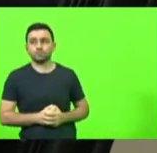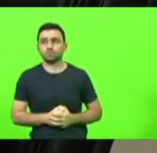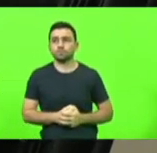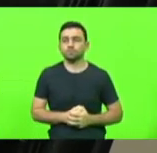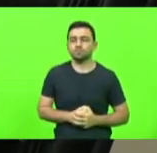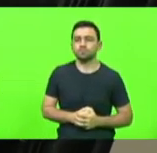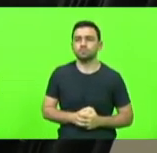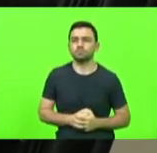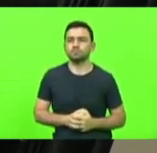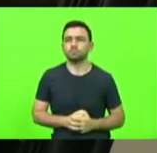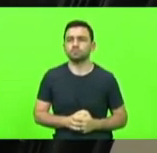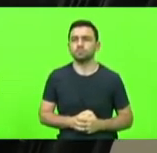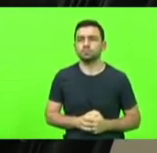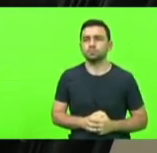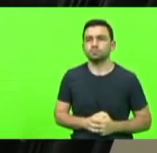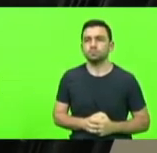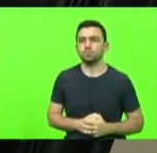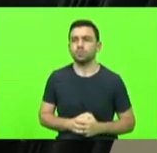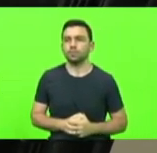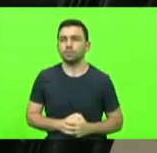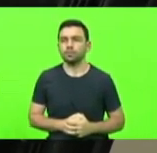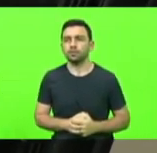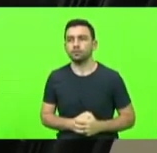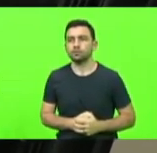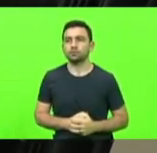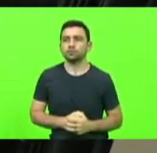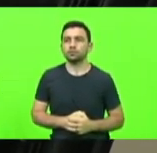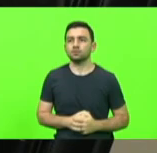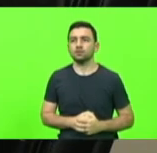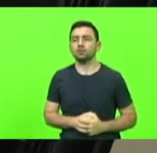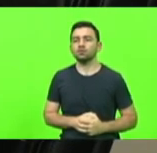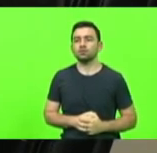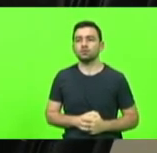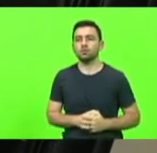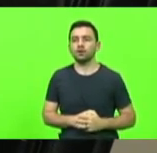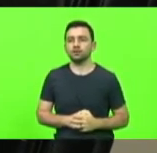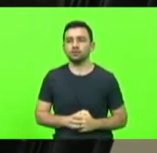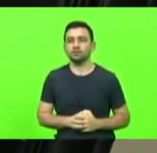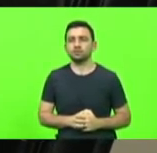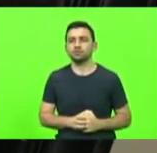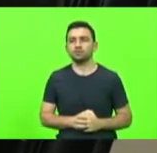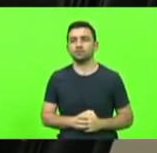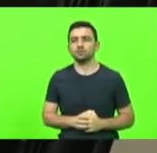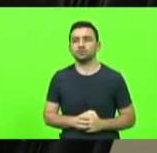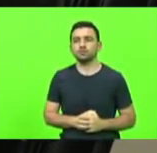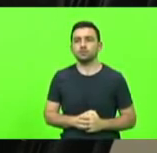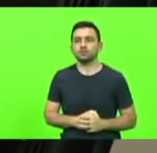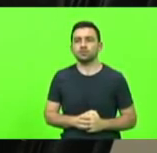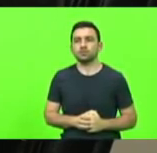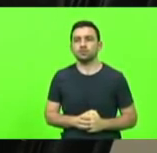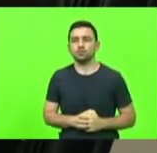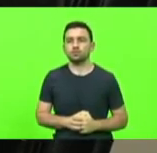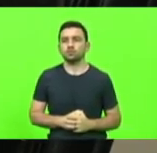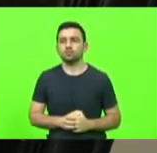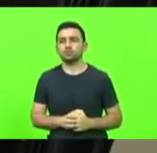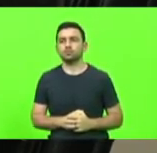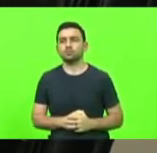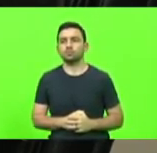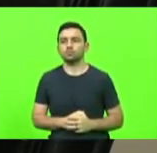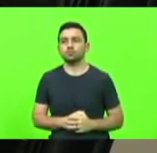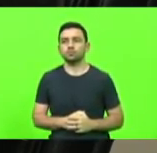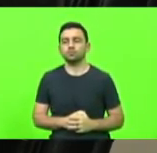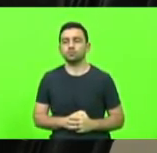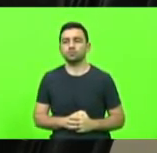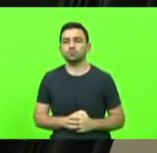Eu vou trazer aqui alguns dados de levantamento, uns dados levantados pelo conselho, né?